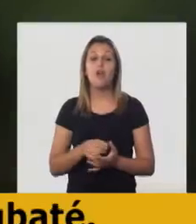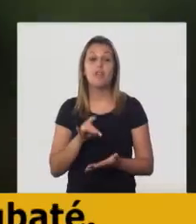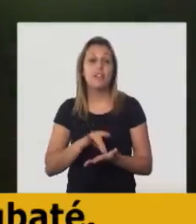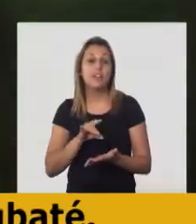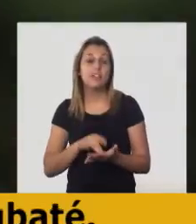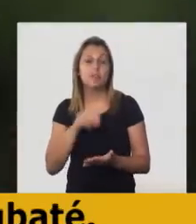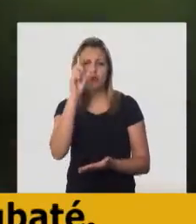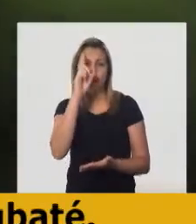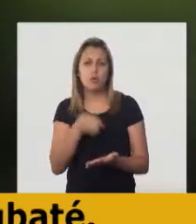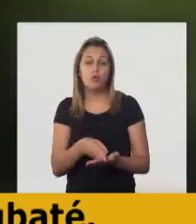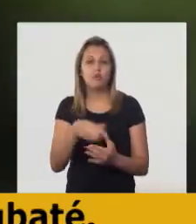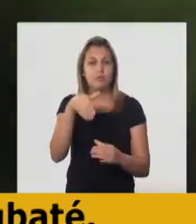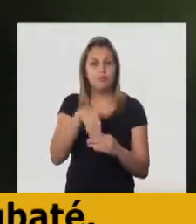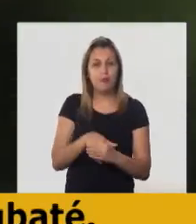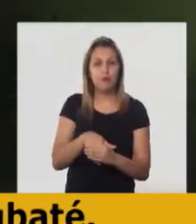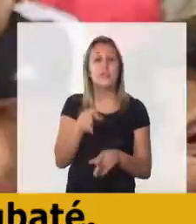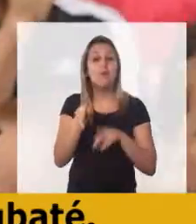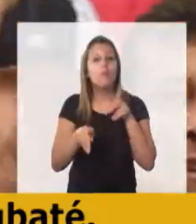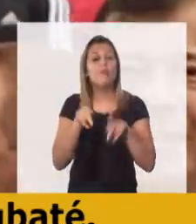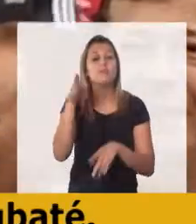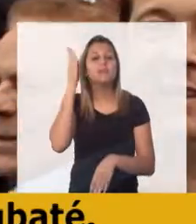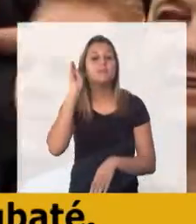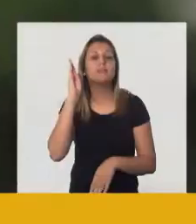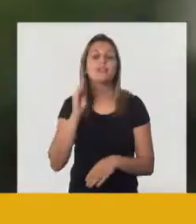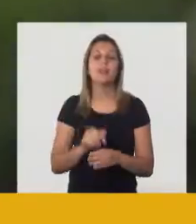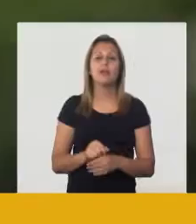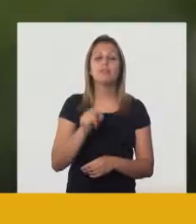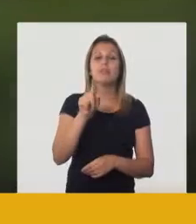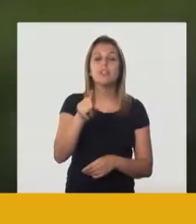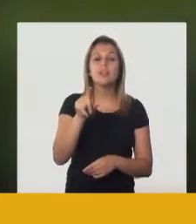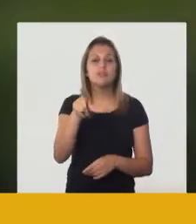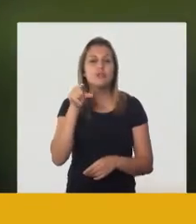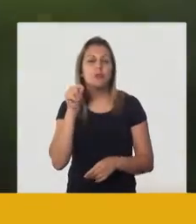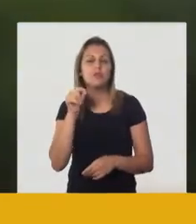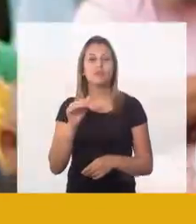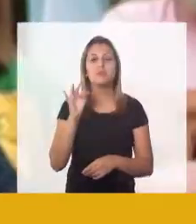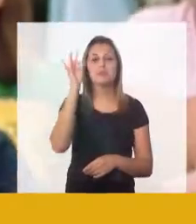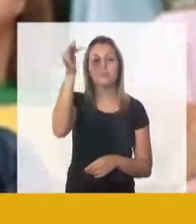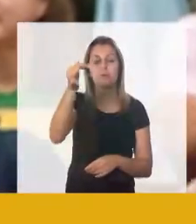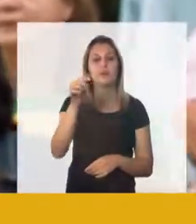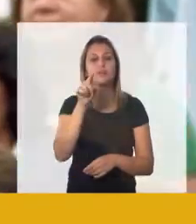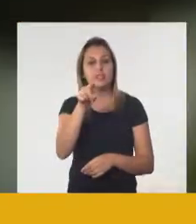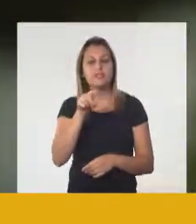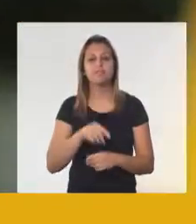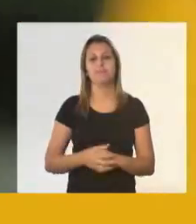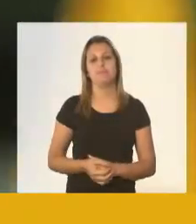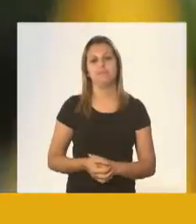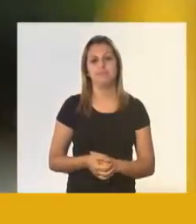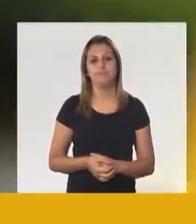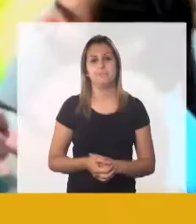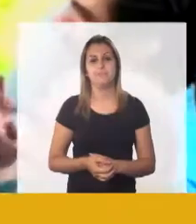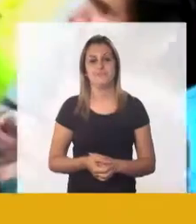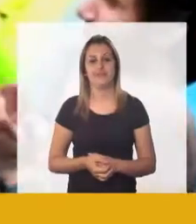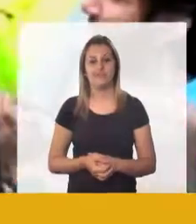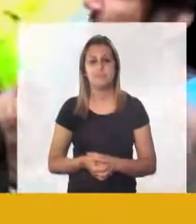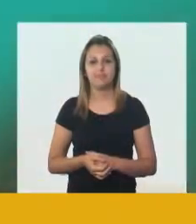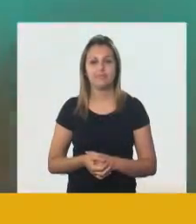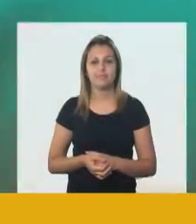Que o verdadeiro dono do voto é o povo de Taubaté. É o dono do seu próprio destino. É ele que escolhe.